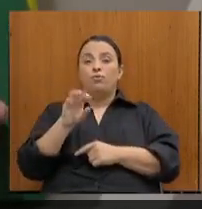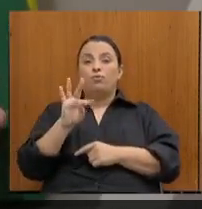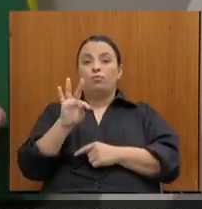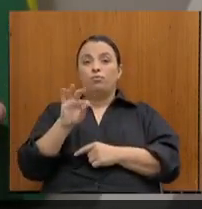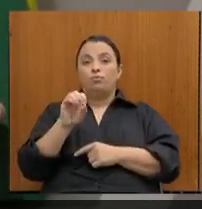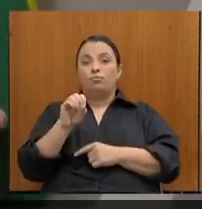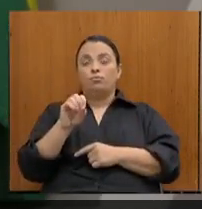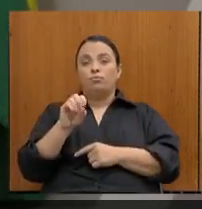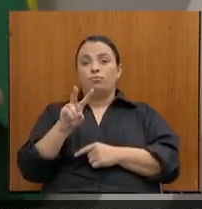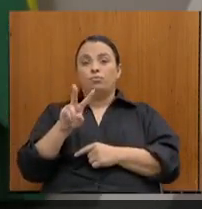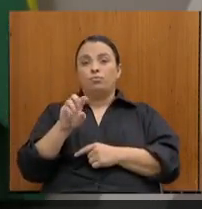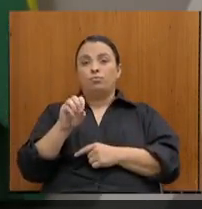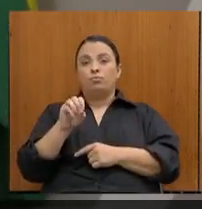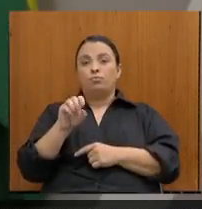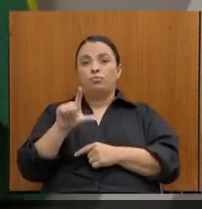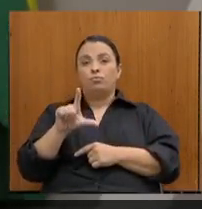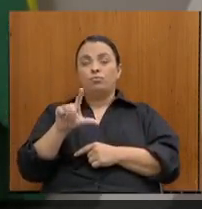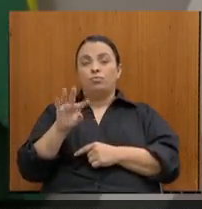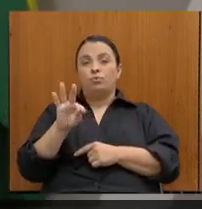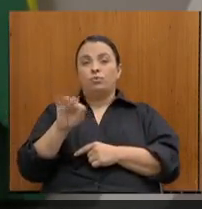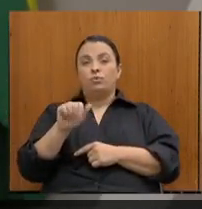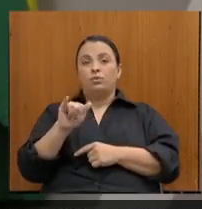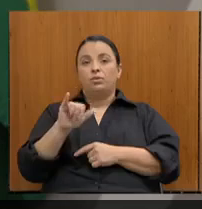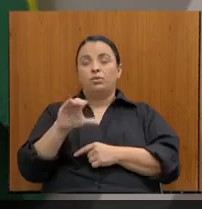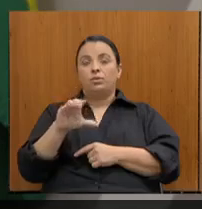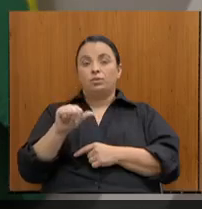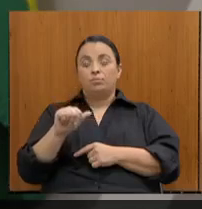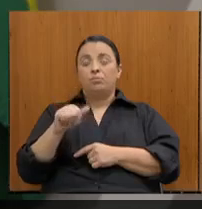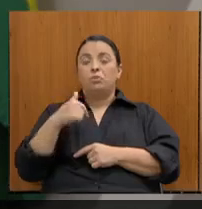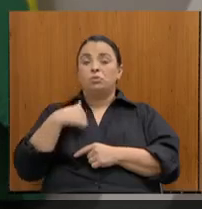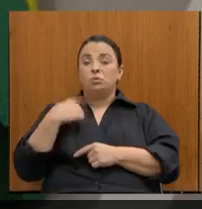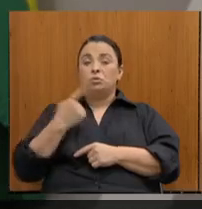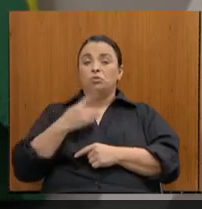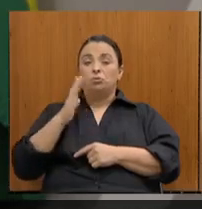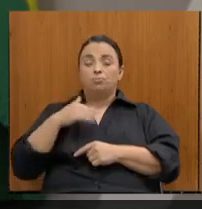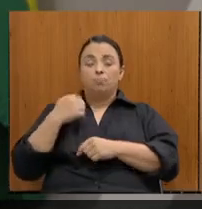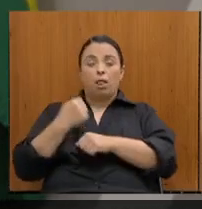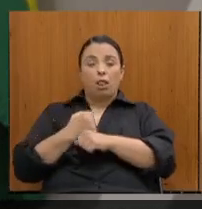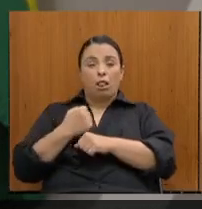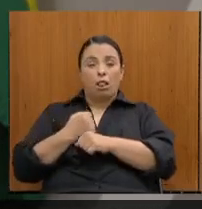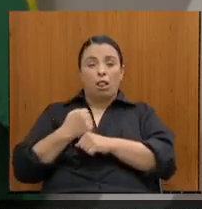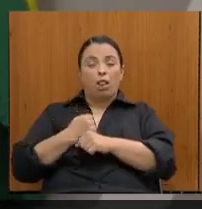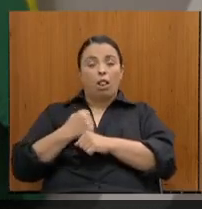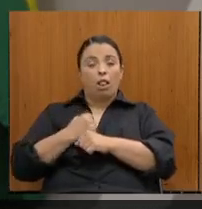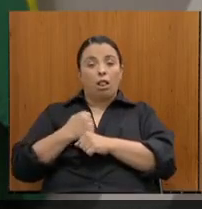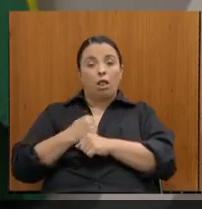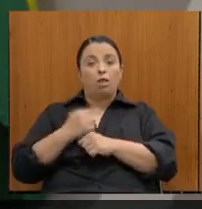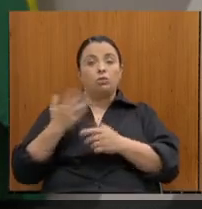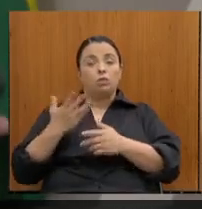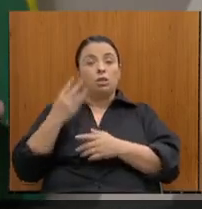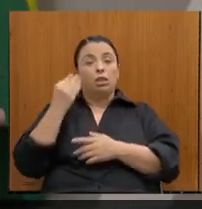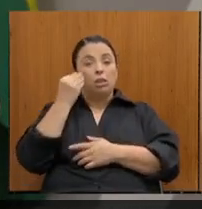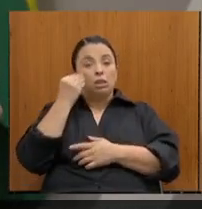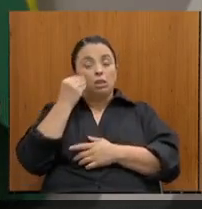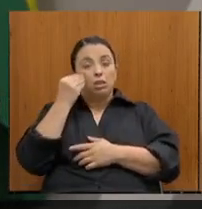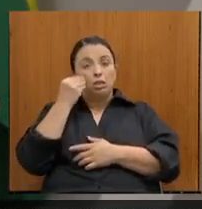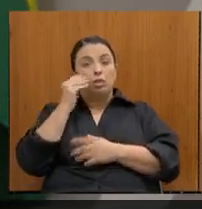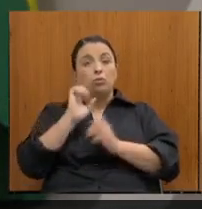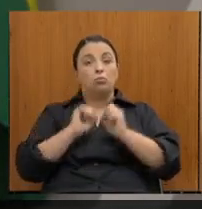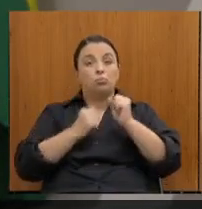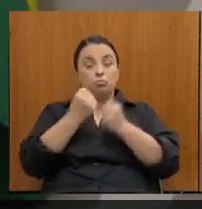implantar uma indústria de silício grau solar eletrônico no Brasil Minas